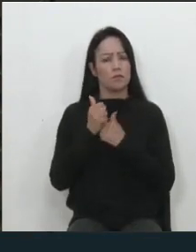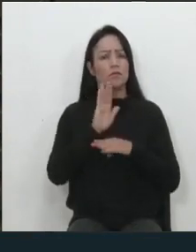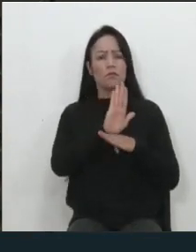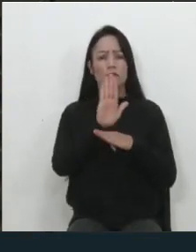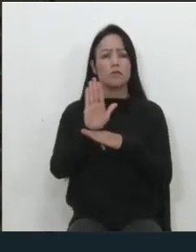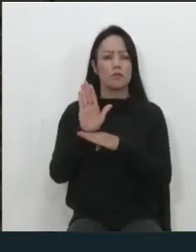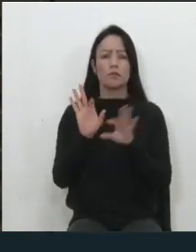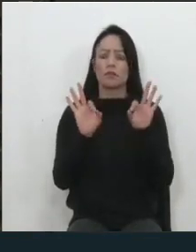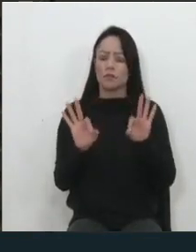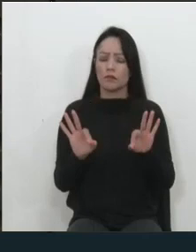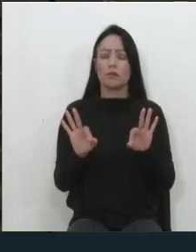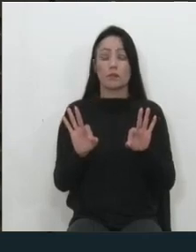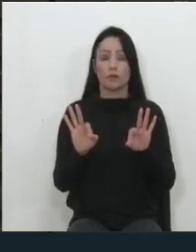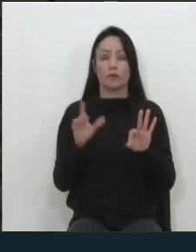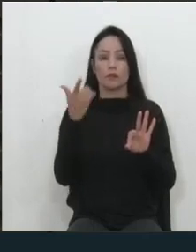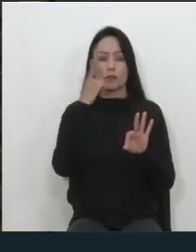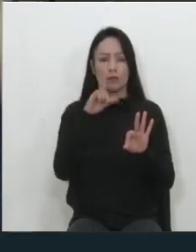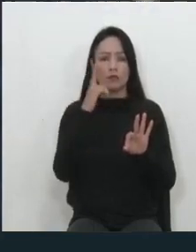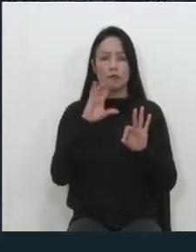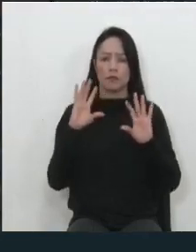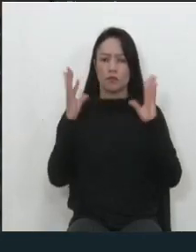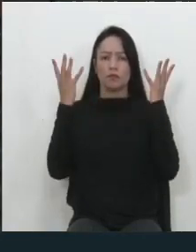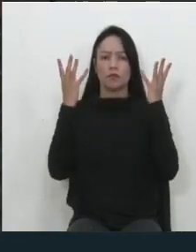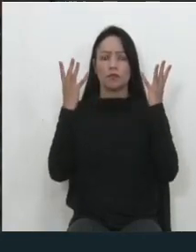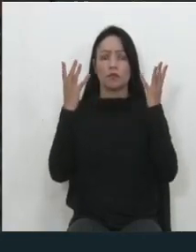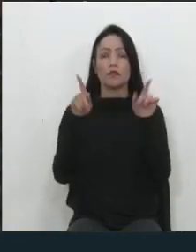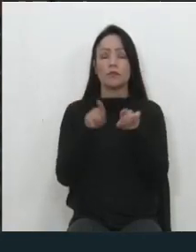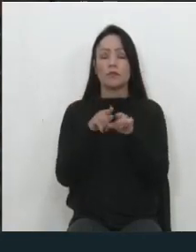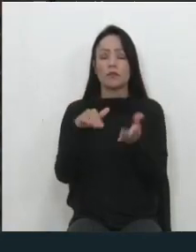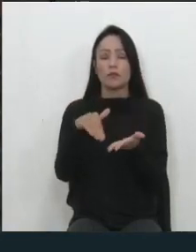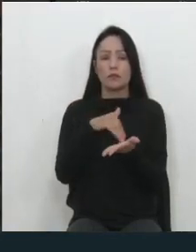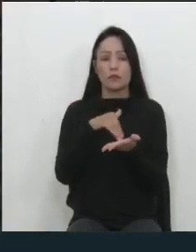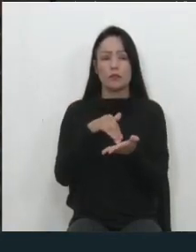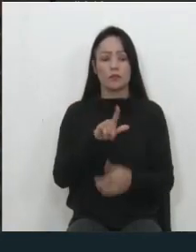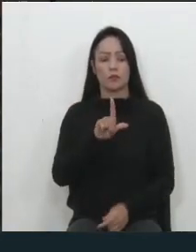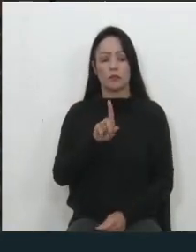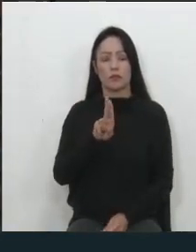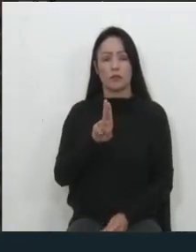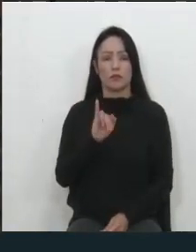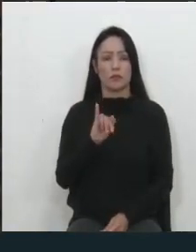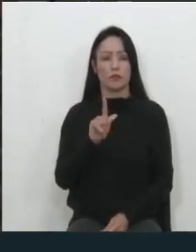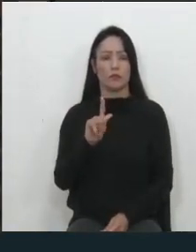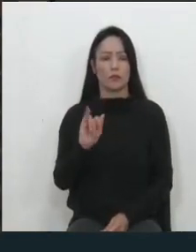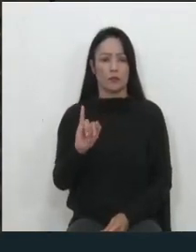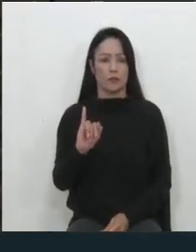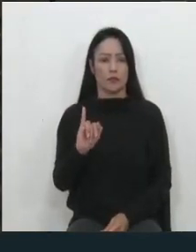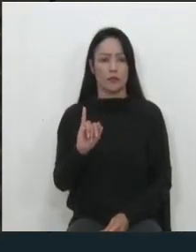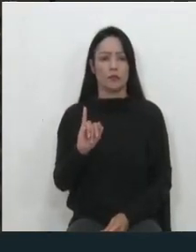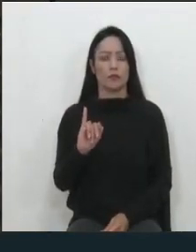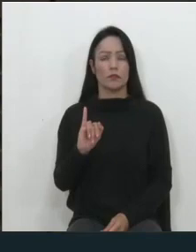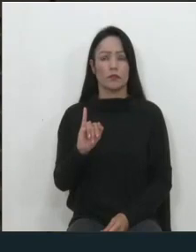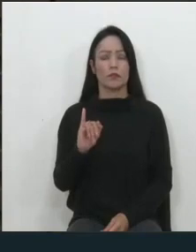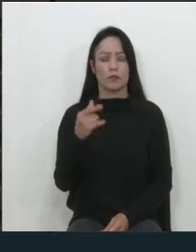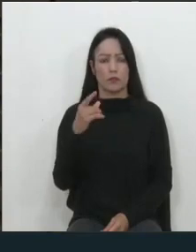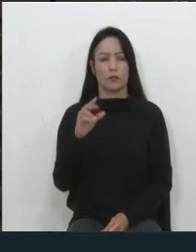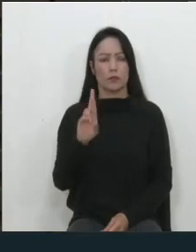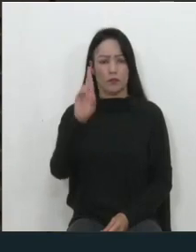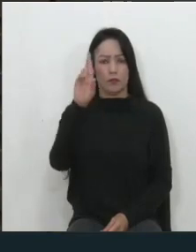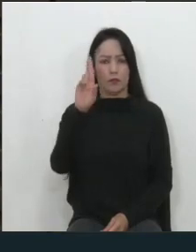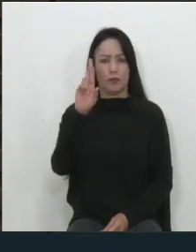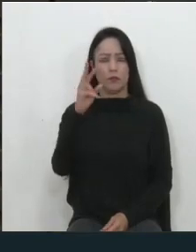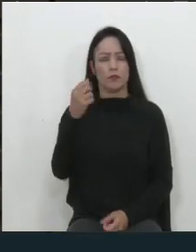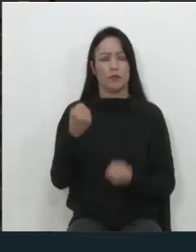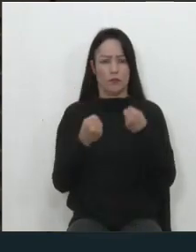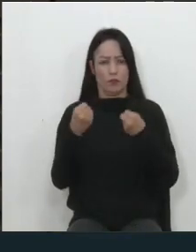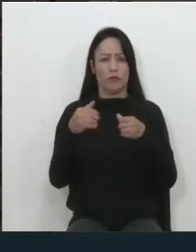esse evento acontecer. E também o secretário Luigi, também do Trânsito. Então, estão de